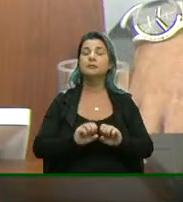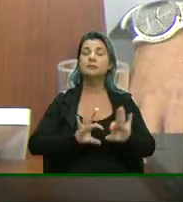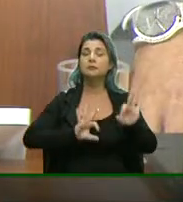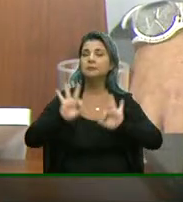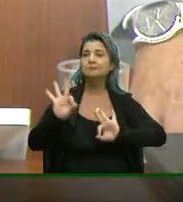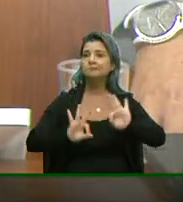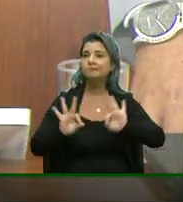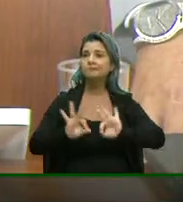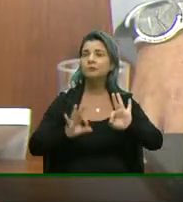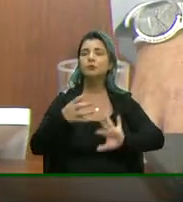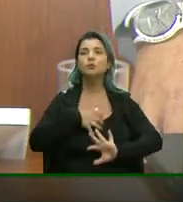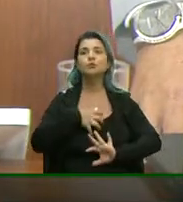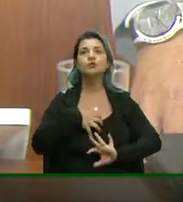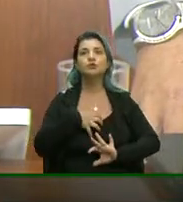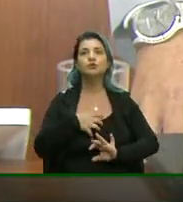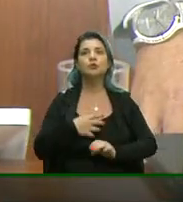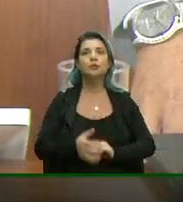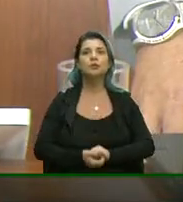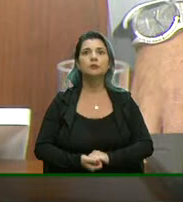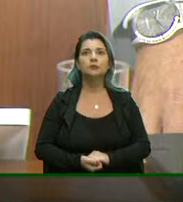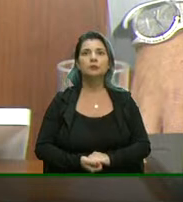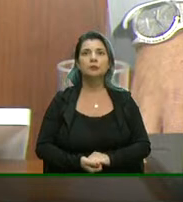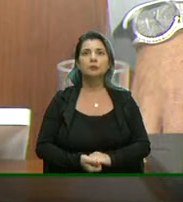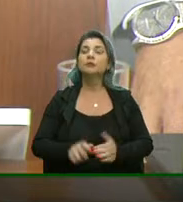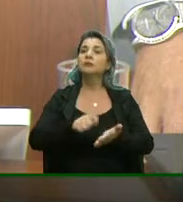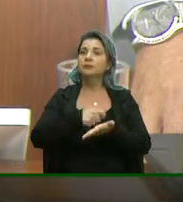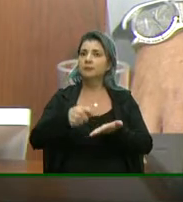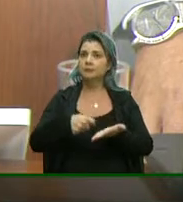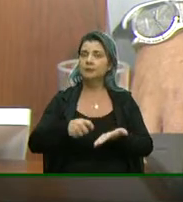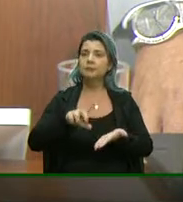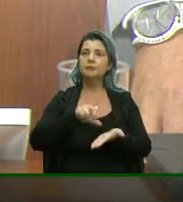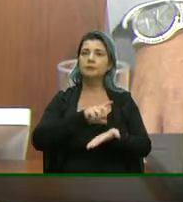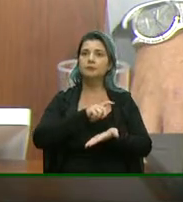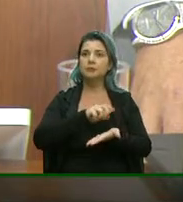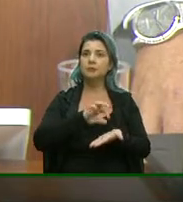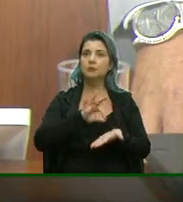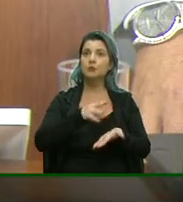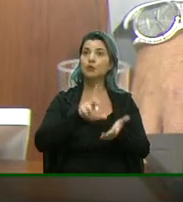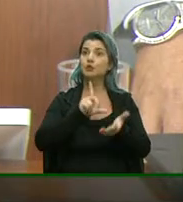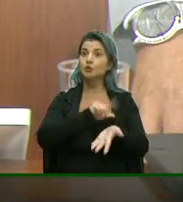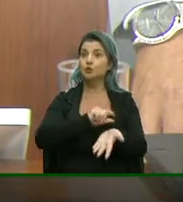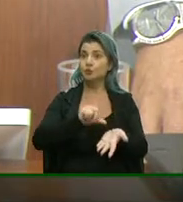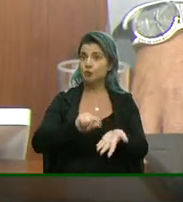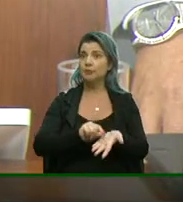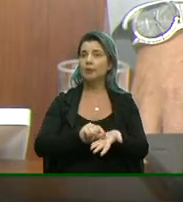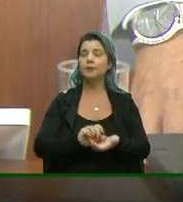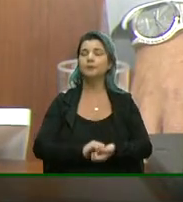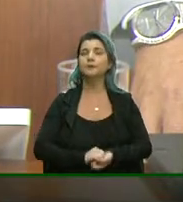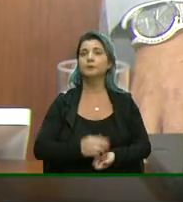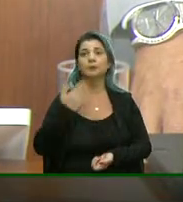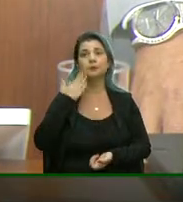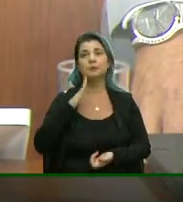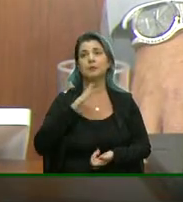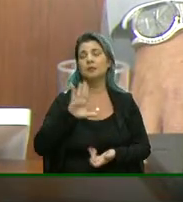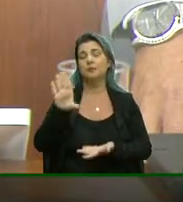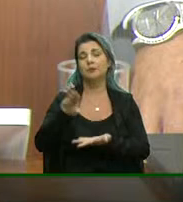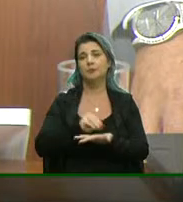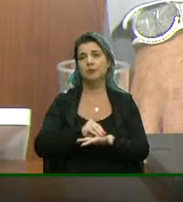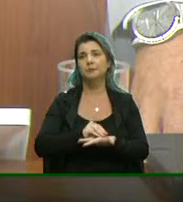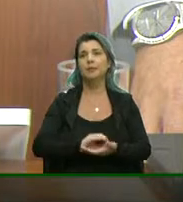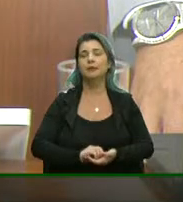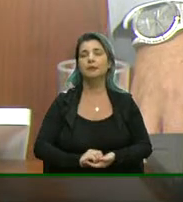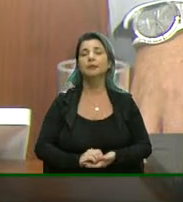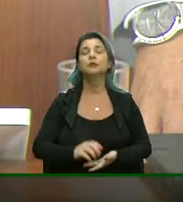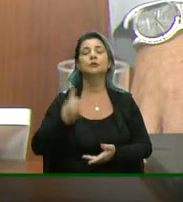maneira, pois de fato as assinaturas são digitais e teria que abrir um bloco no SEI para coleta de assinaturas dos deputados